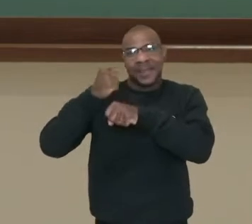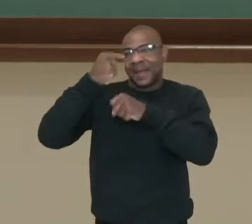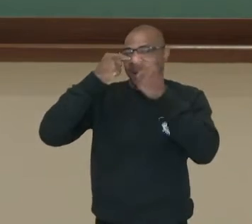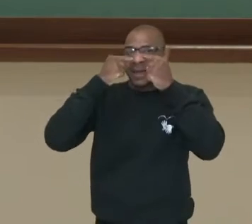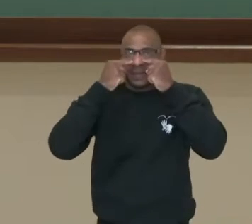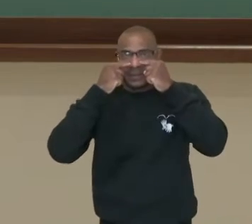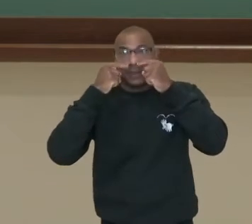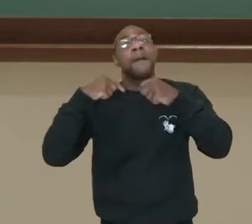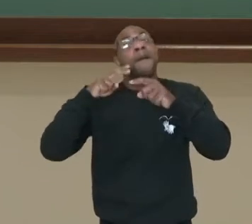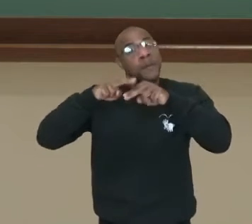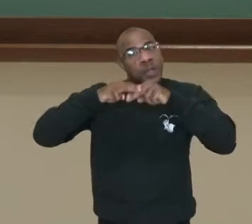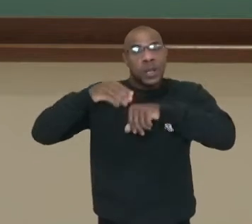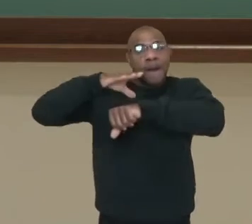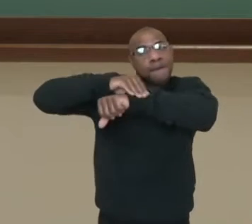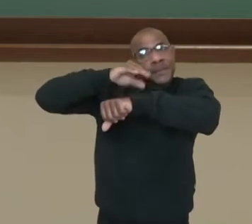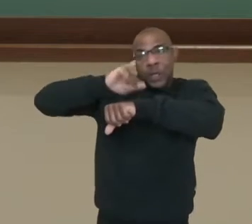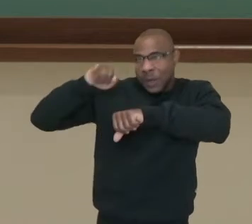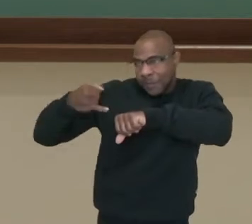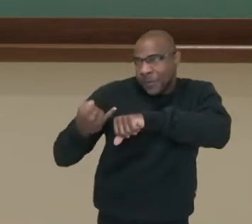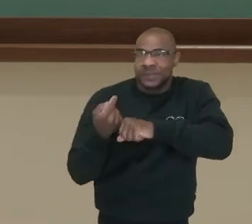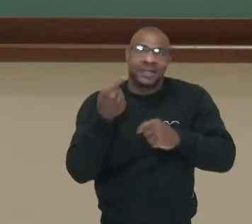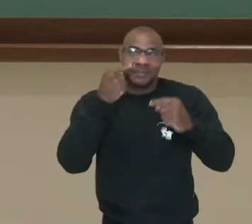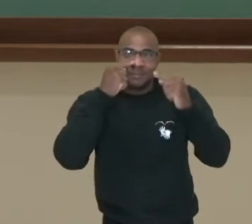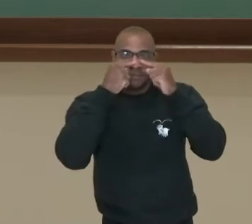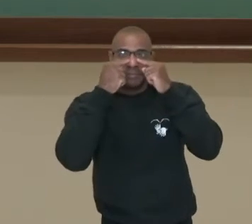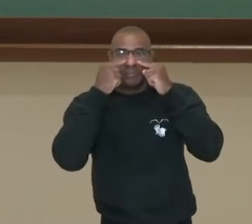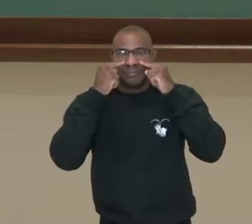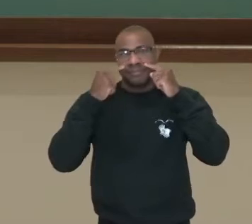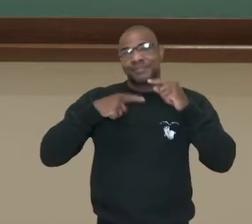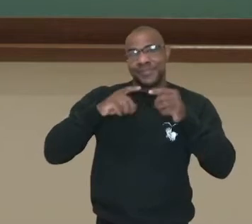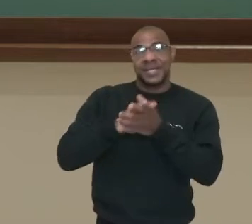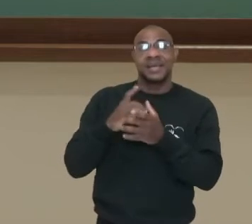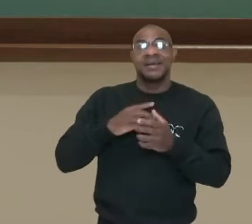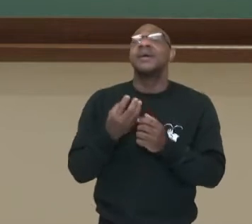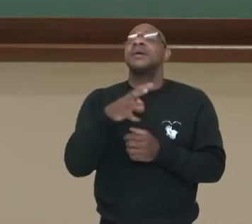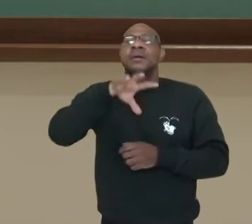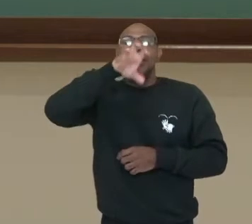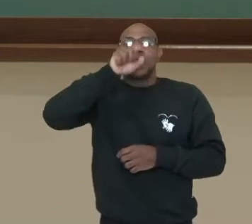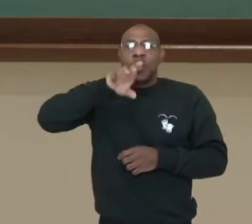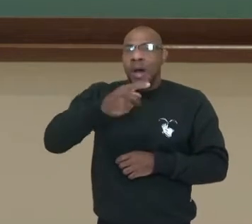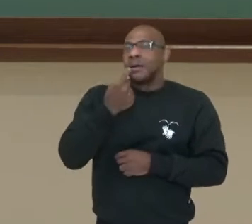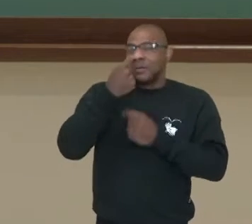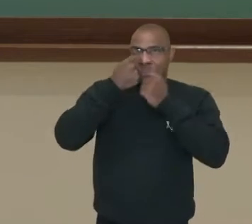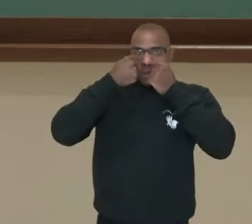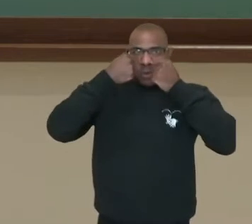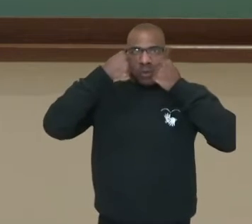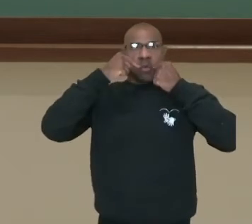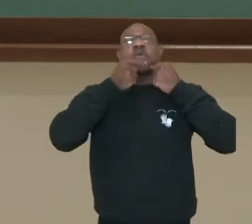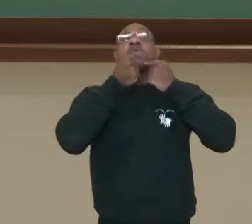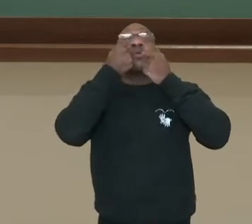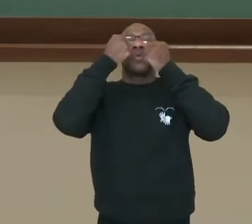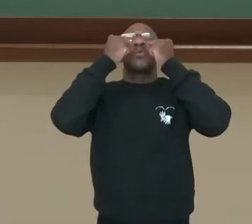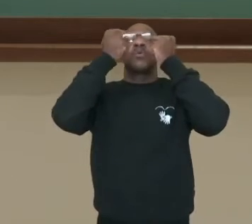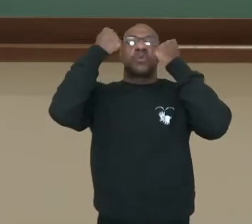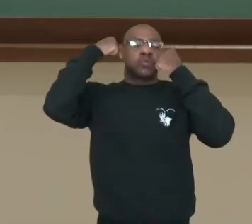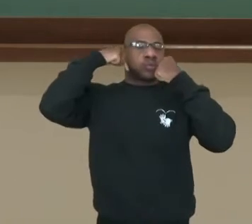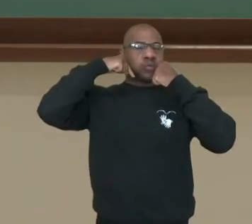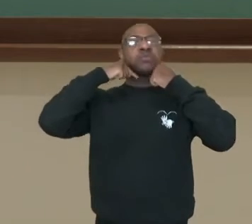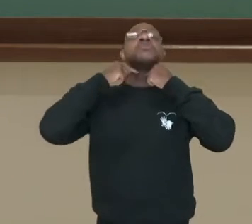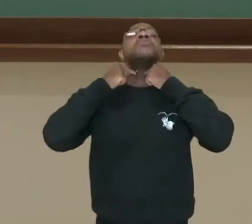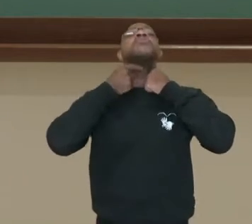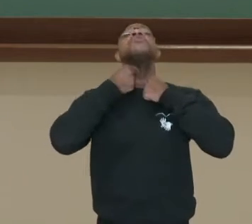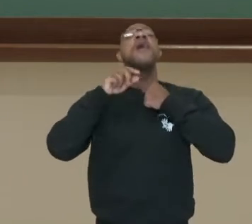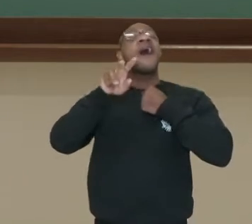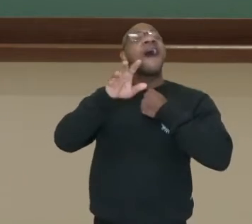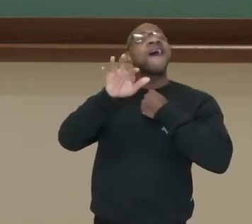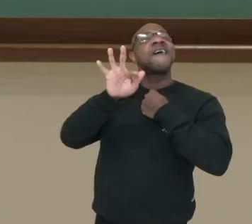ar ele vai entrar pela cavidade nasal, tá? E ele vai seguir a direção dos pulmões por esse caminho aqui. Ele vai entrar ali pela